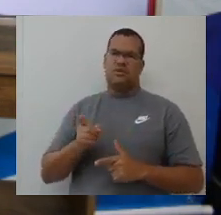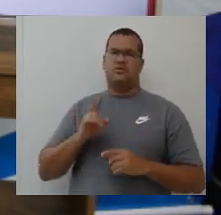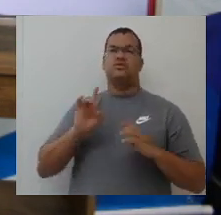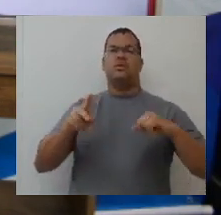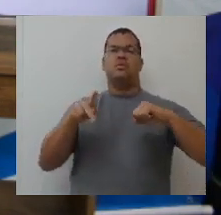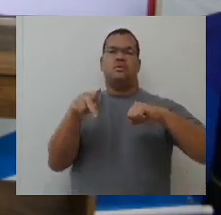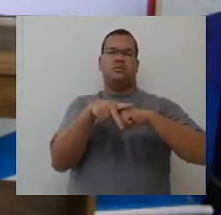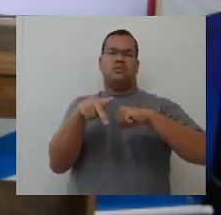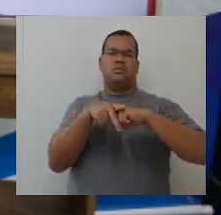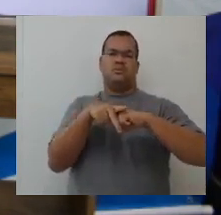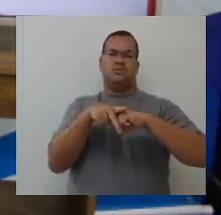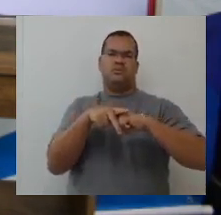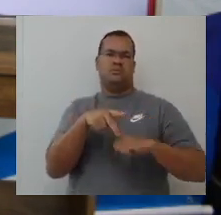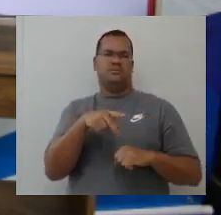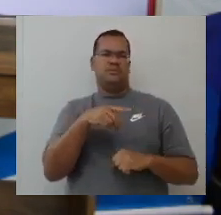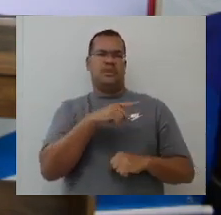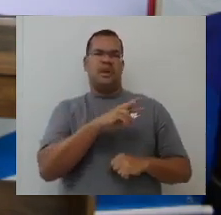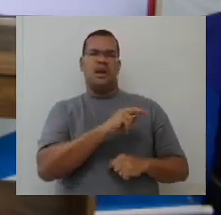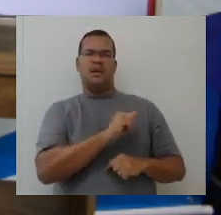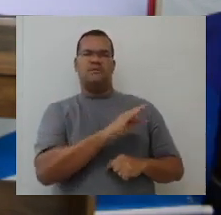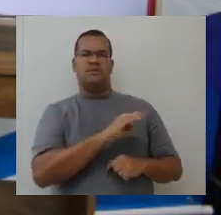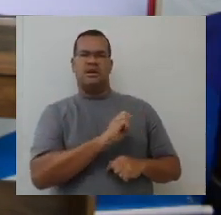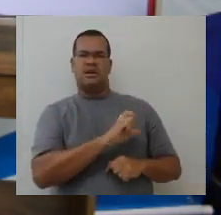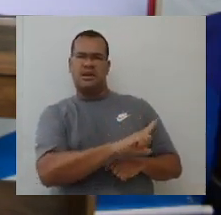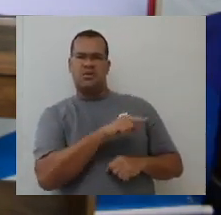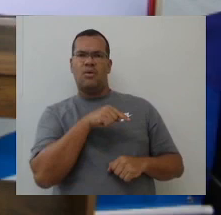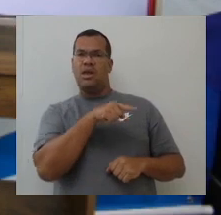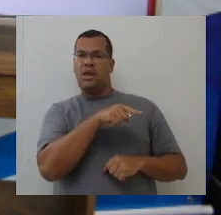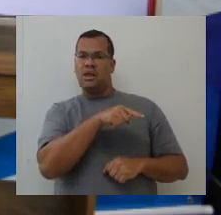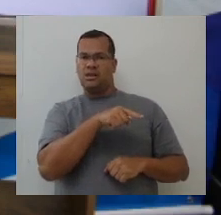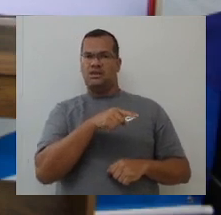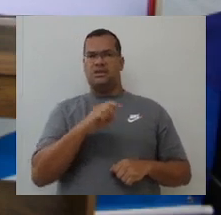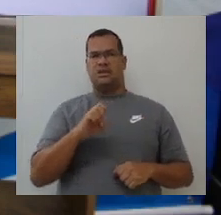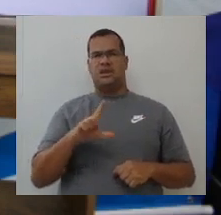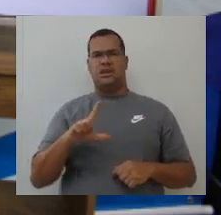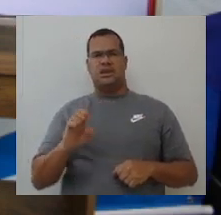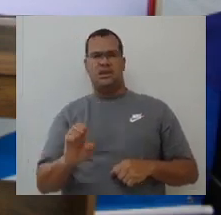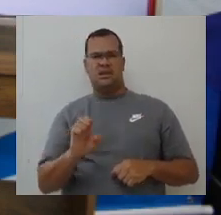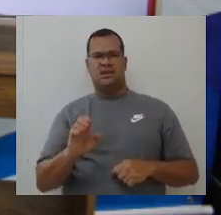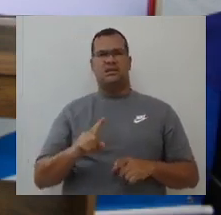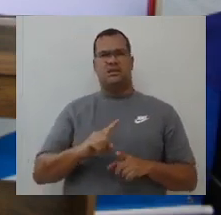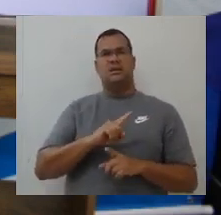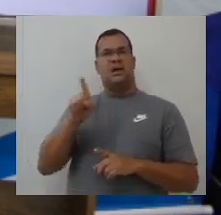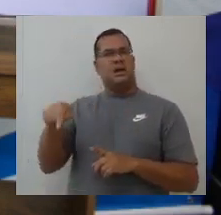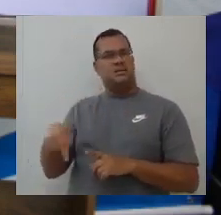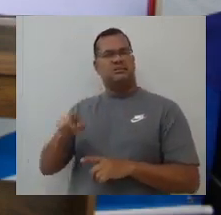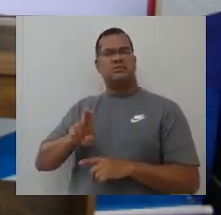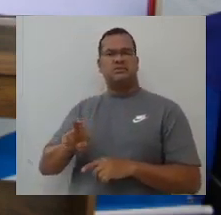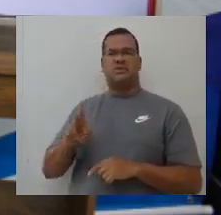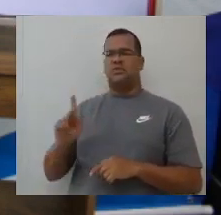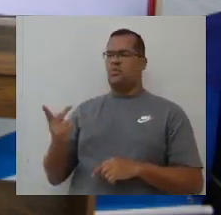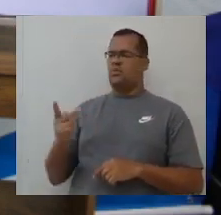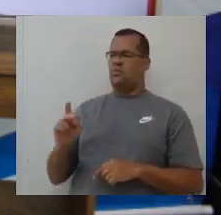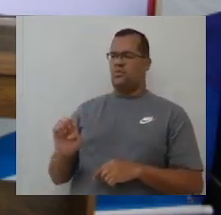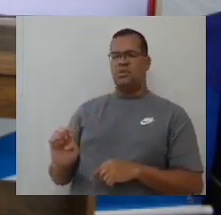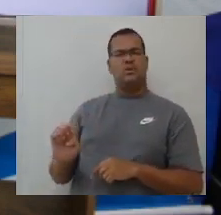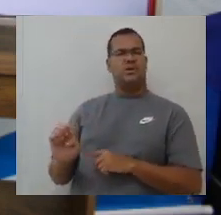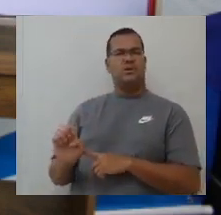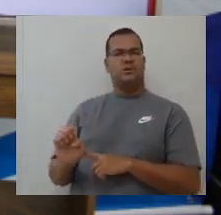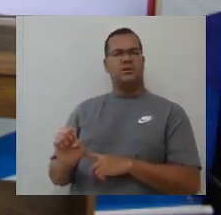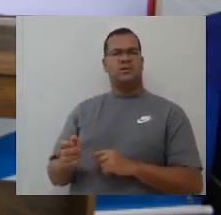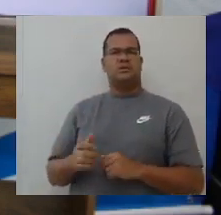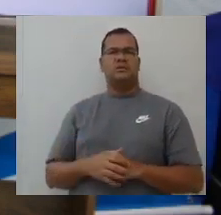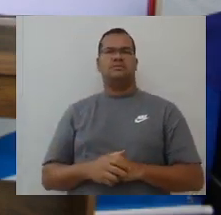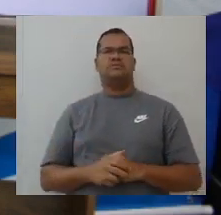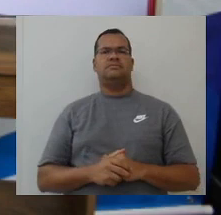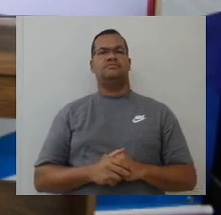referente a Rafael. Ora, Rafael não é ele? Ele em inglês é he. Então significa que esse he, ele vai estar lá na minha question tag, naquela